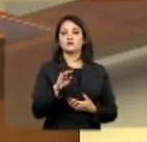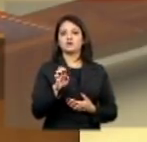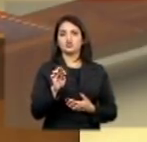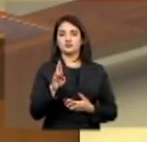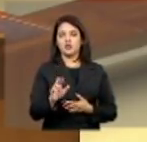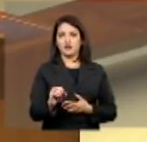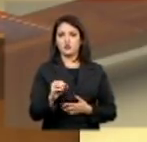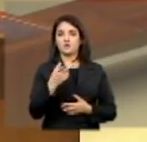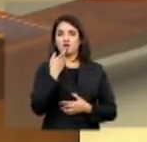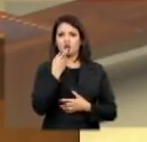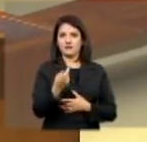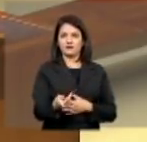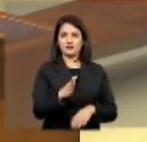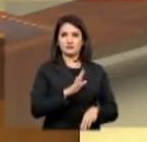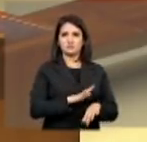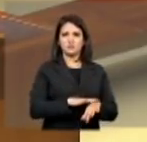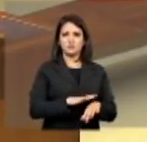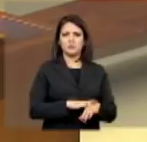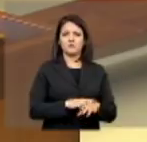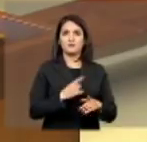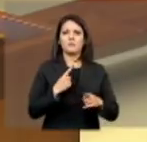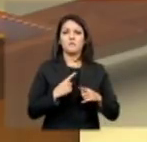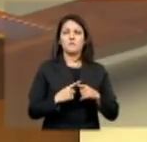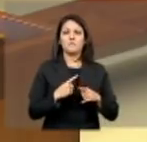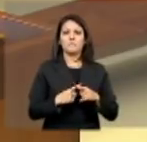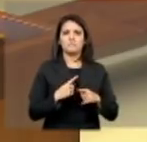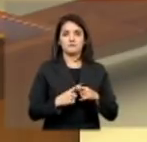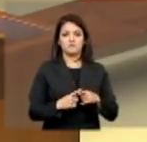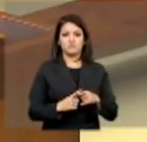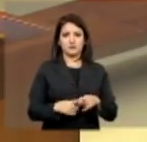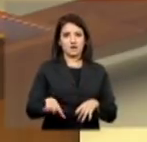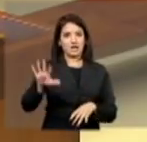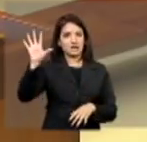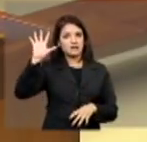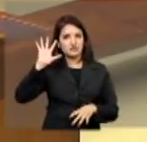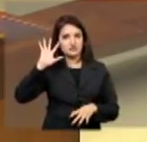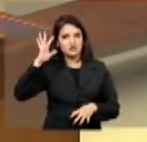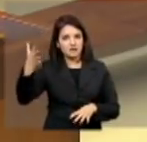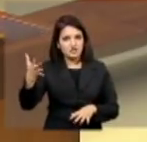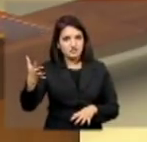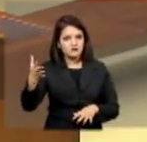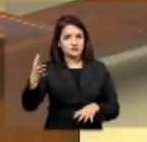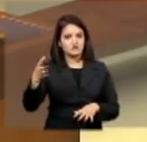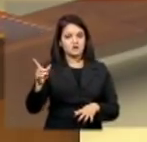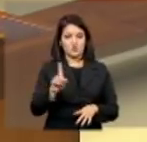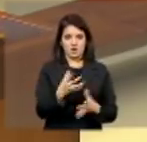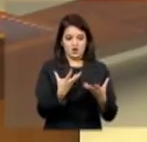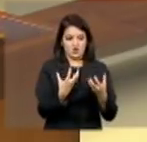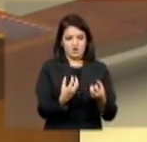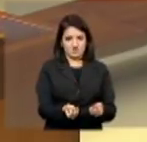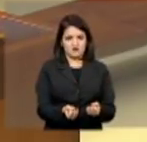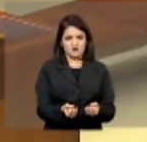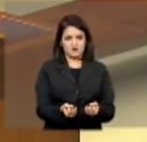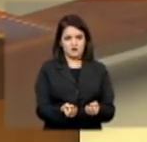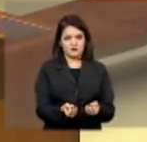momento porque após a decisão que indeferiu o pleito de